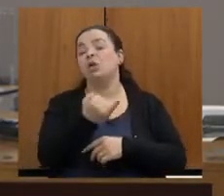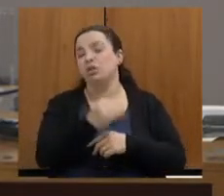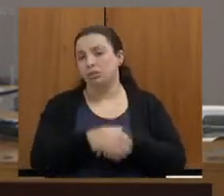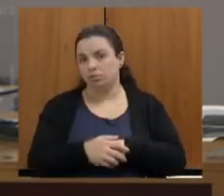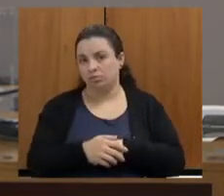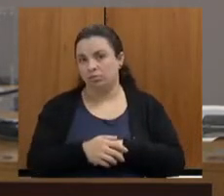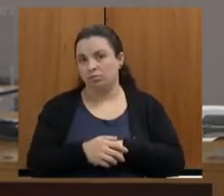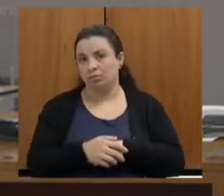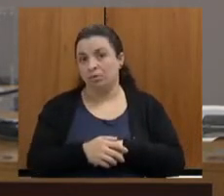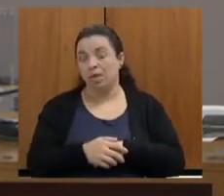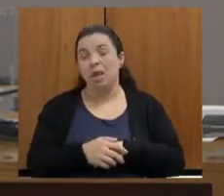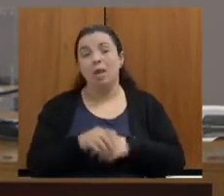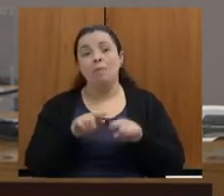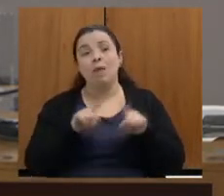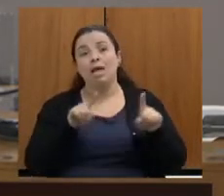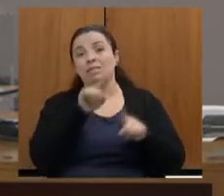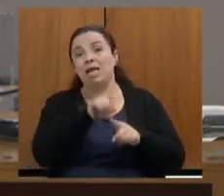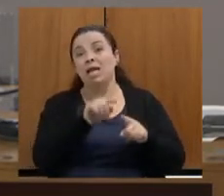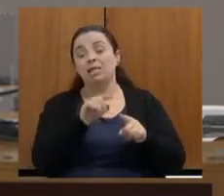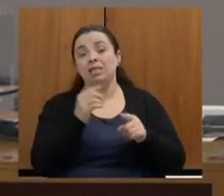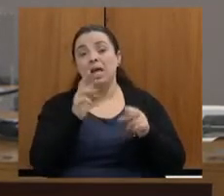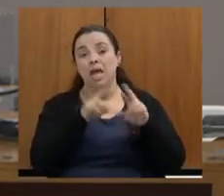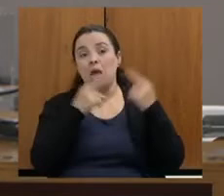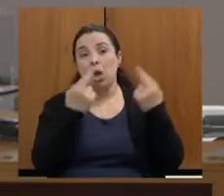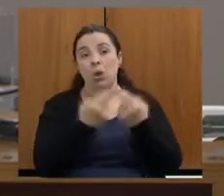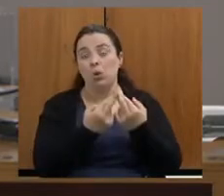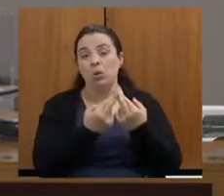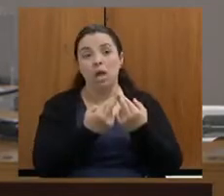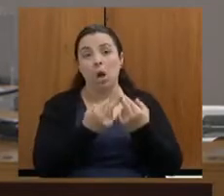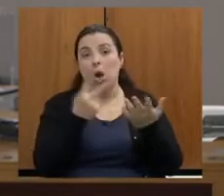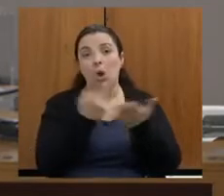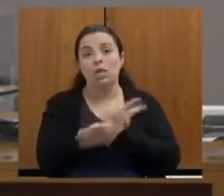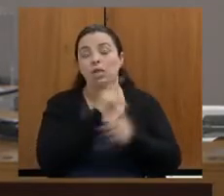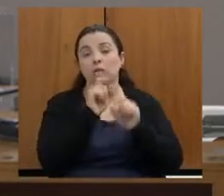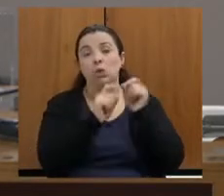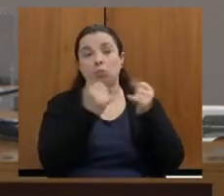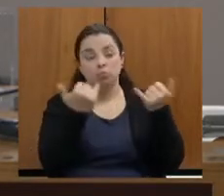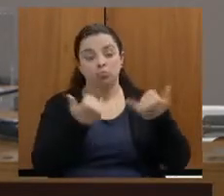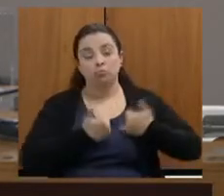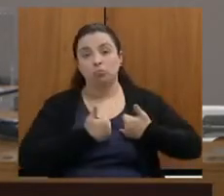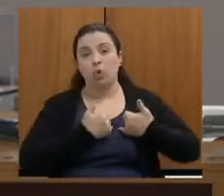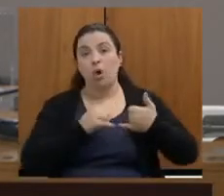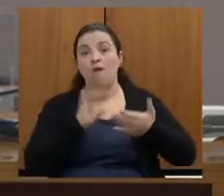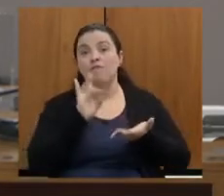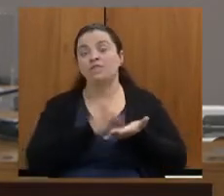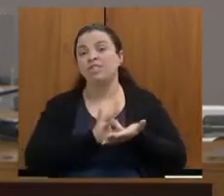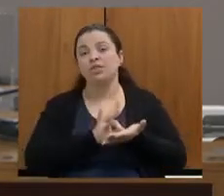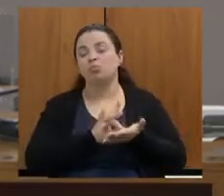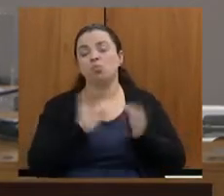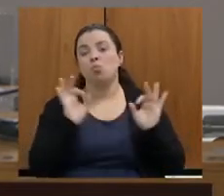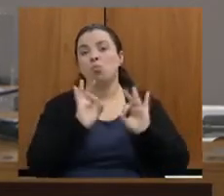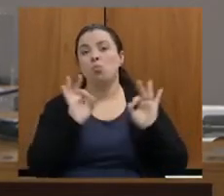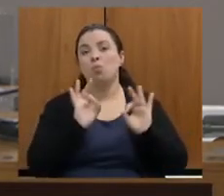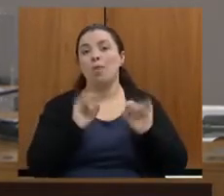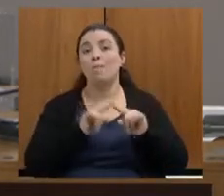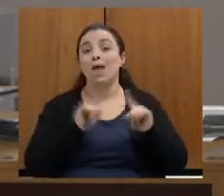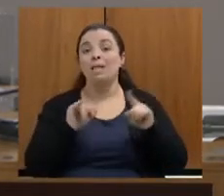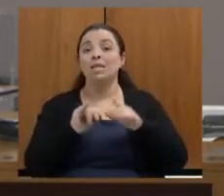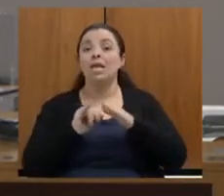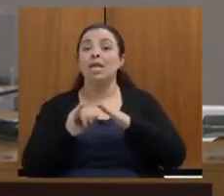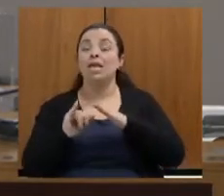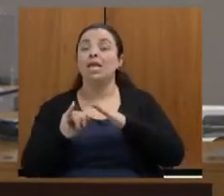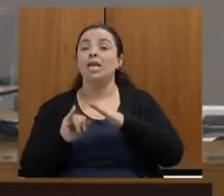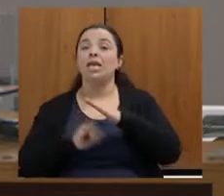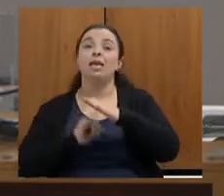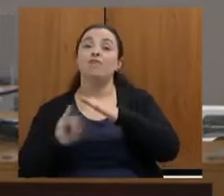nós não tivemos informação oficial do que aconteceu mas informalmente sabemos que os atingidos foram apenas informados